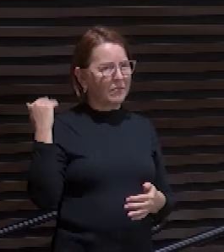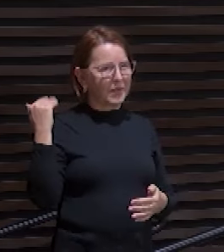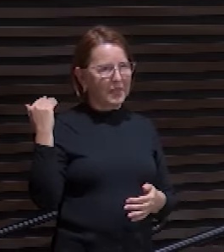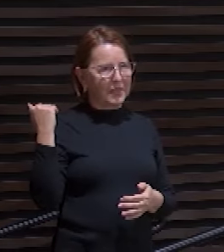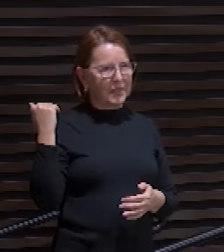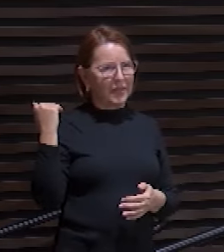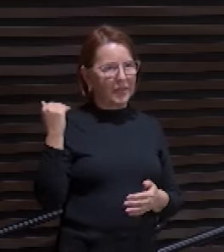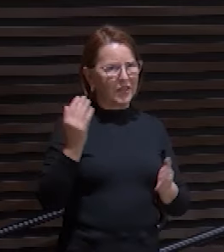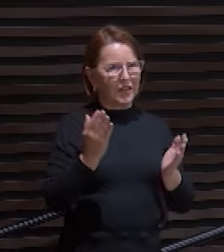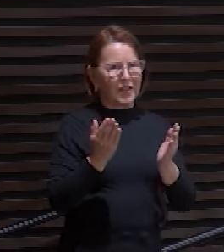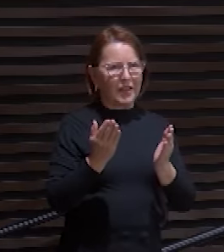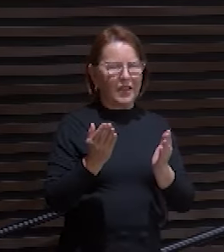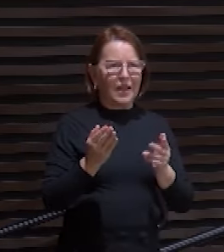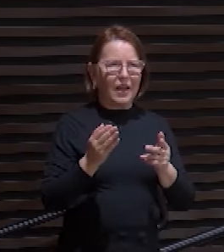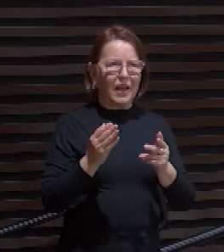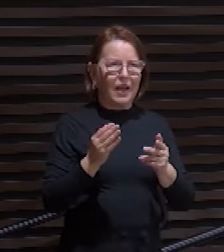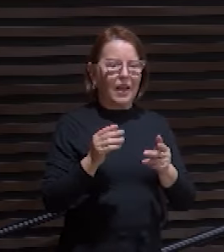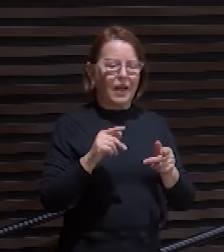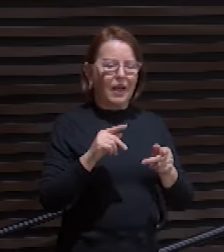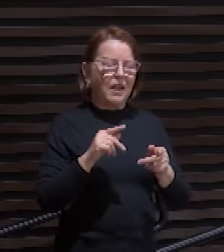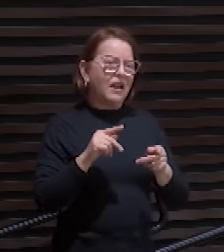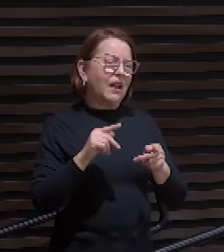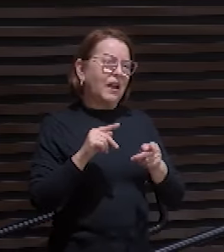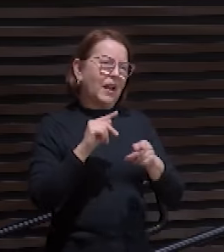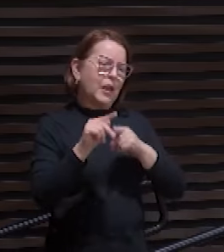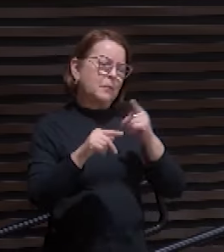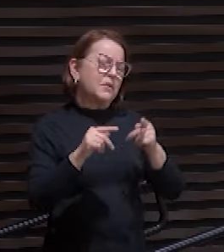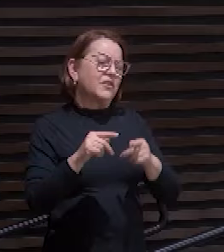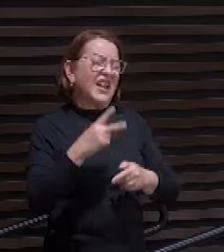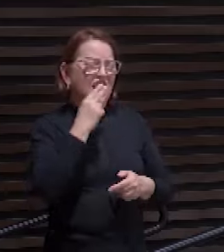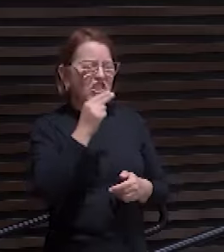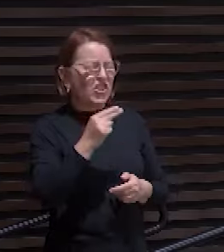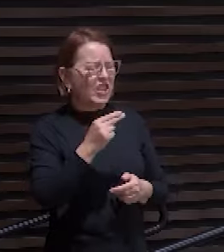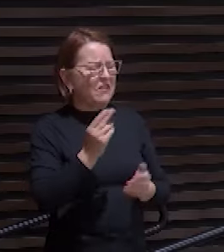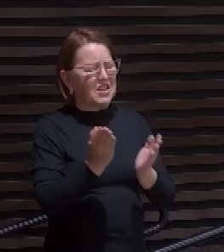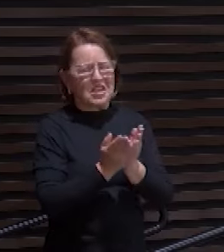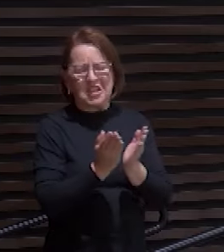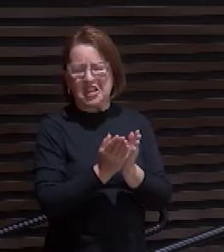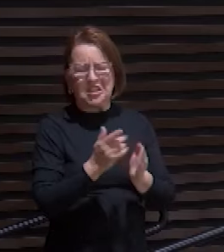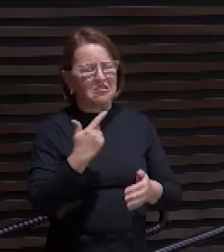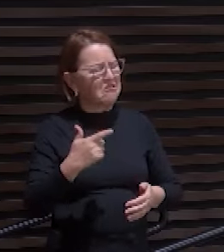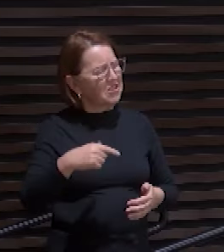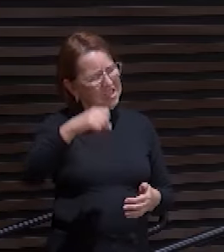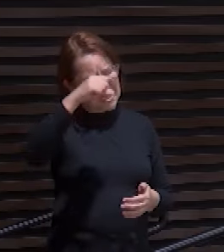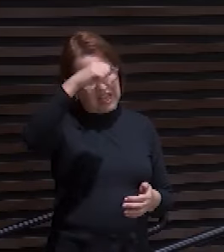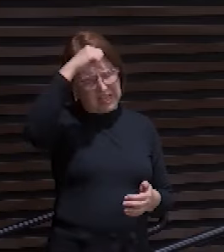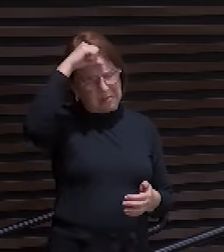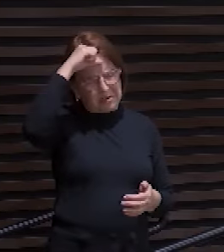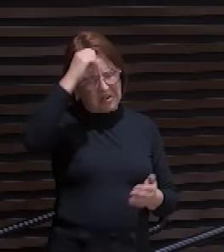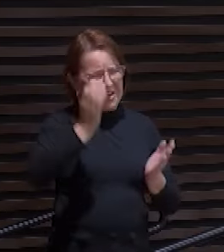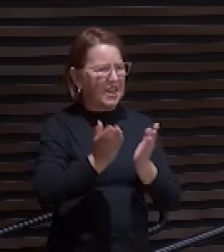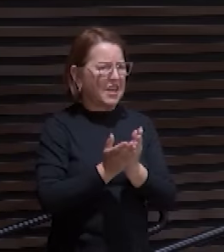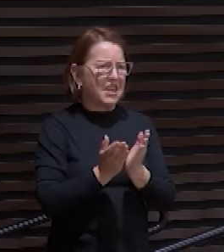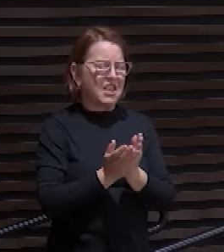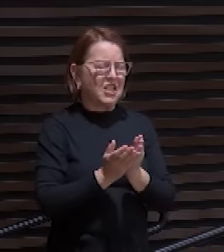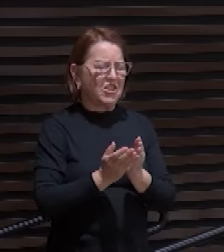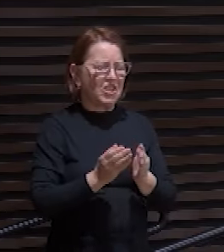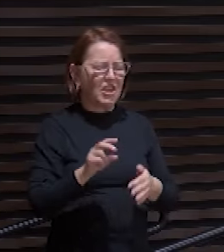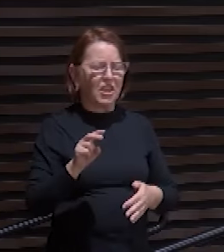que crente não tem depressão, crente não fica doente, crente não é roubado, crente não passa